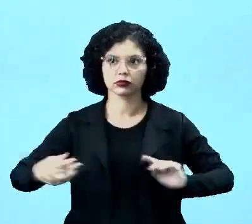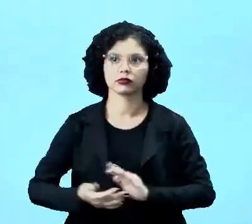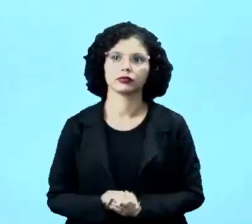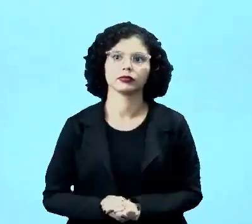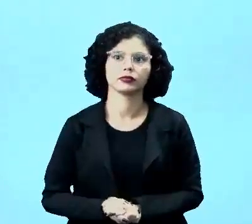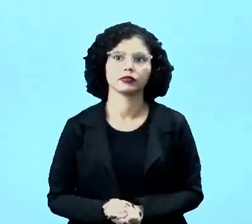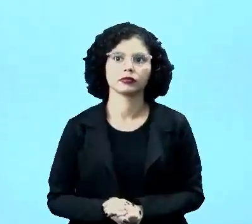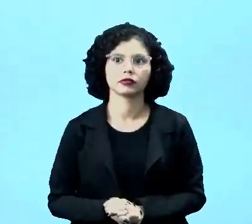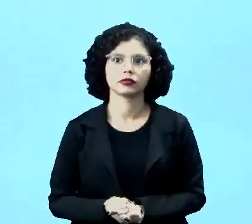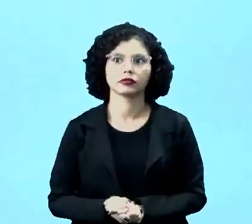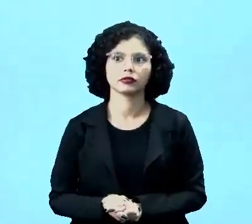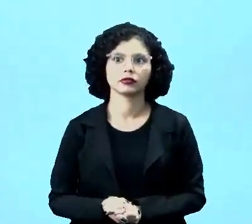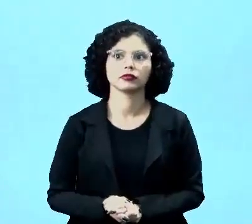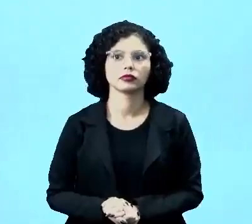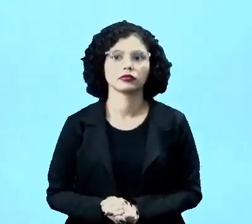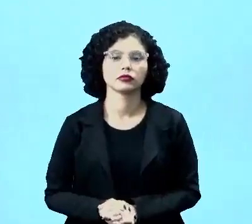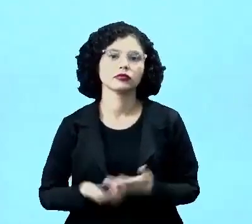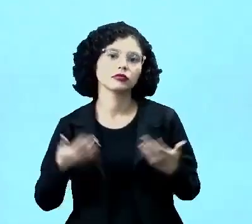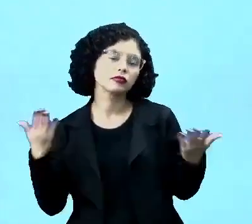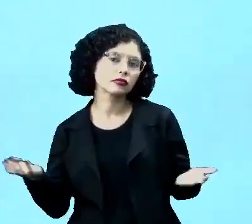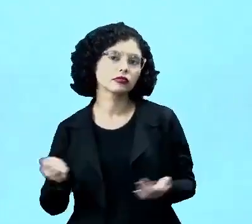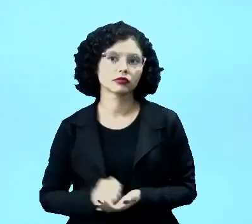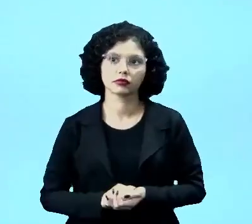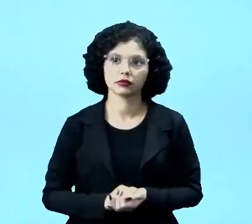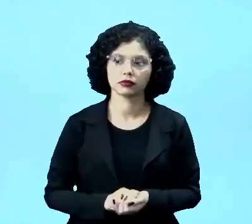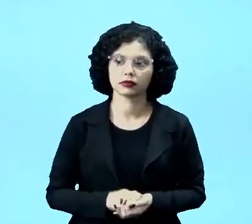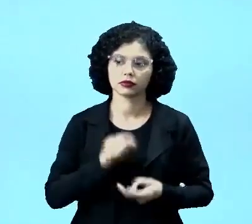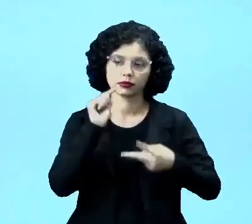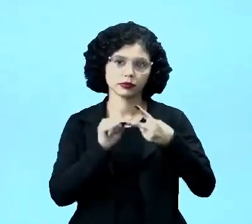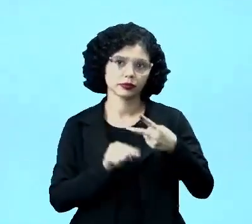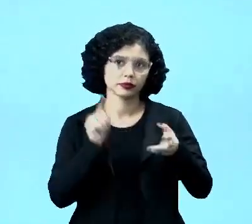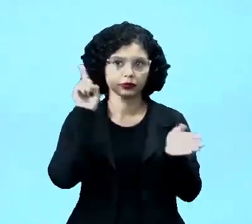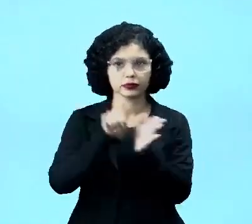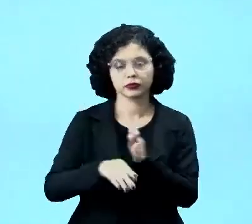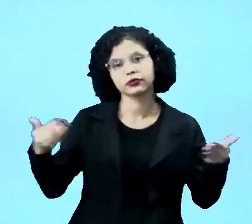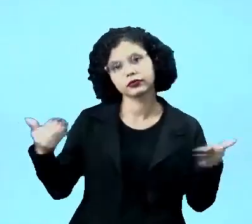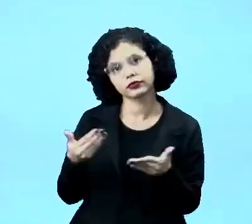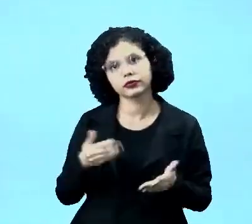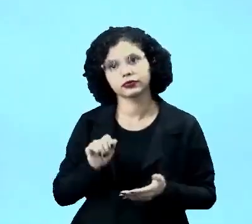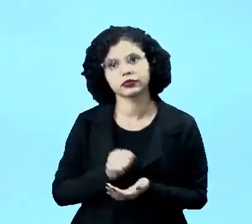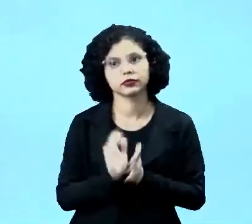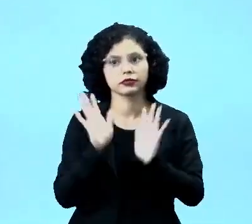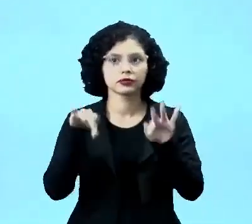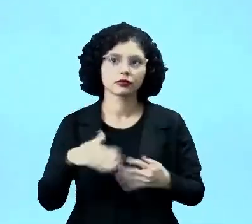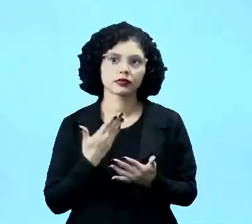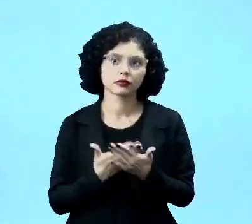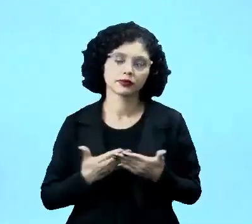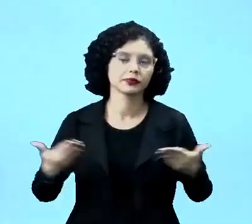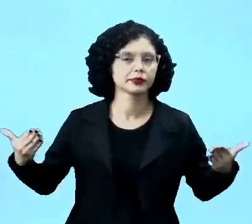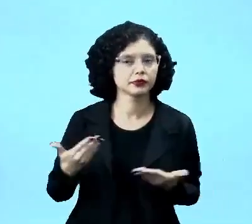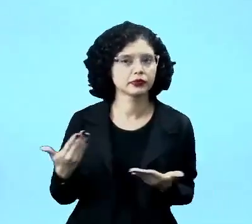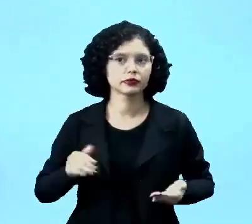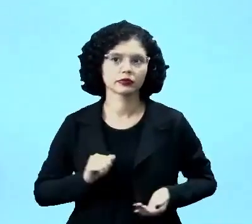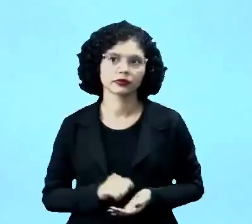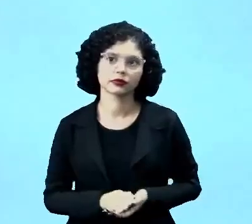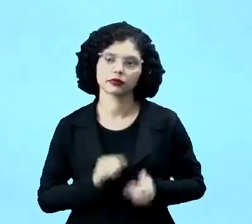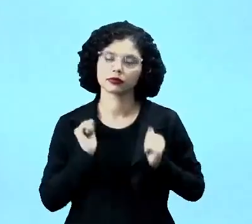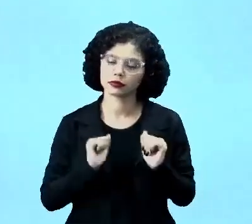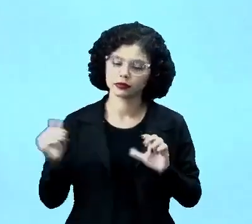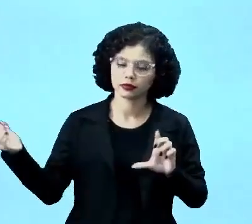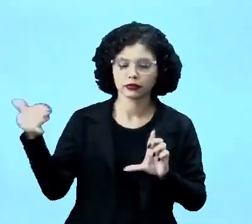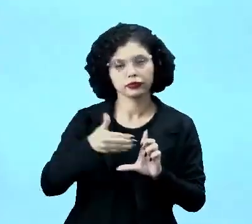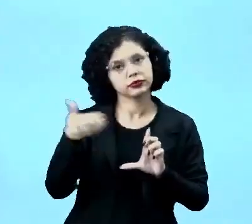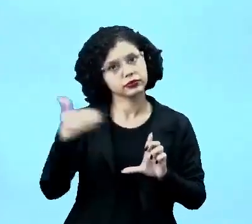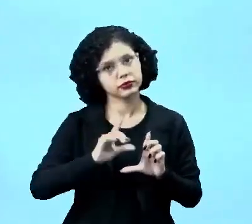genético. E aí, com essas duas questões de hoje, a gente finaliza a nossa aula de hoje. Vocês podem